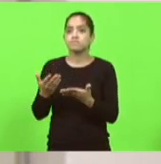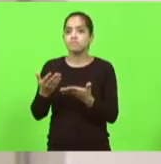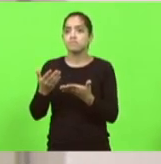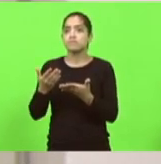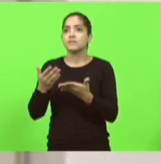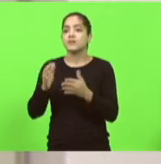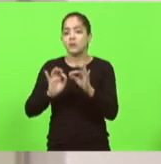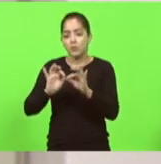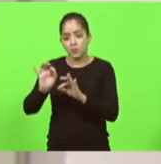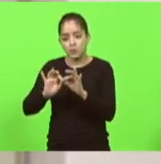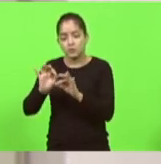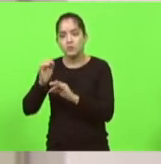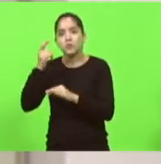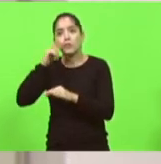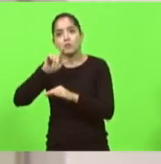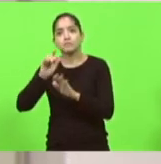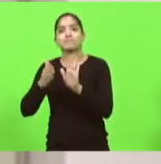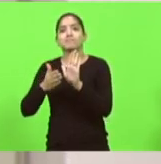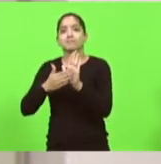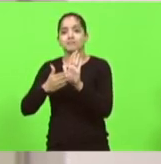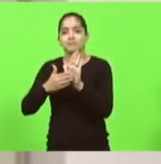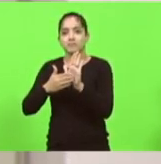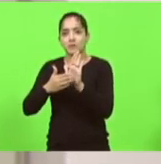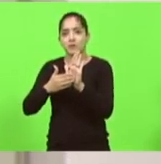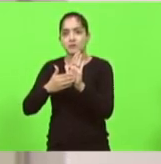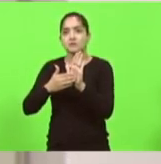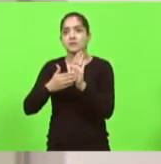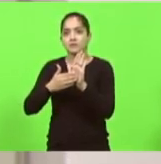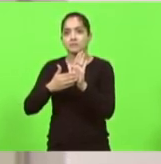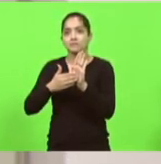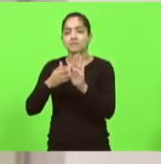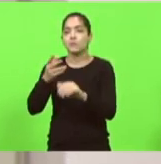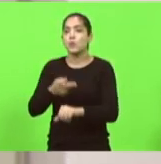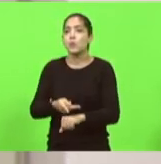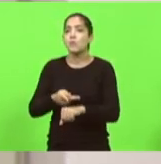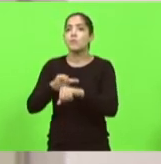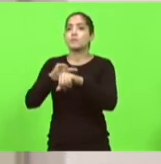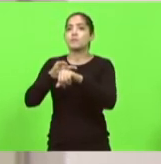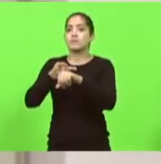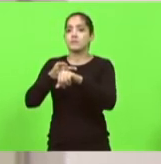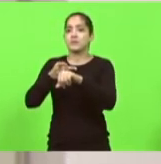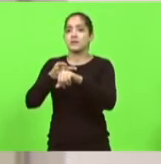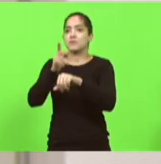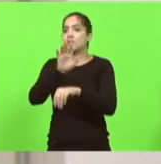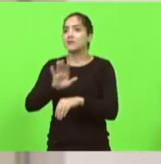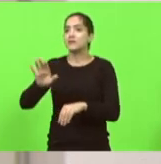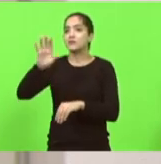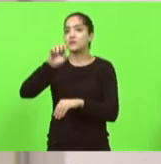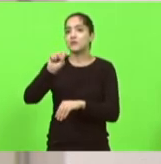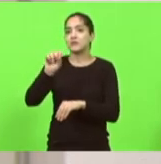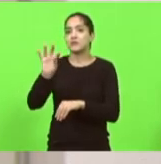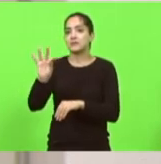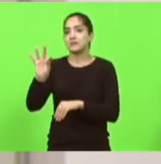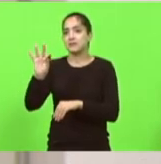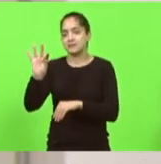construíram uma proposta que virou um prêmio nacional do STF. Acho que o doutor Emanuel